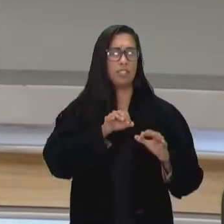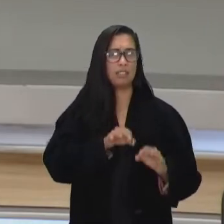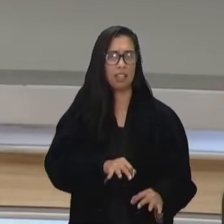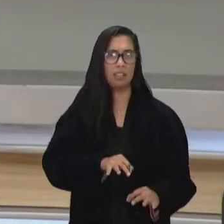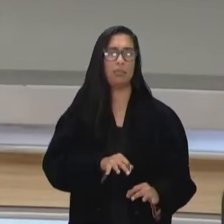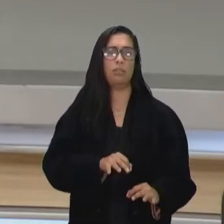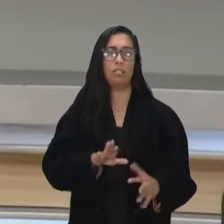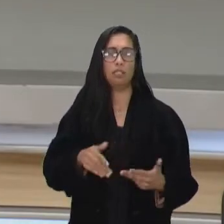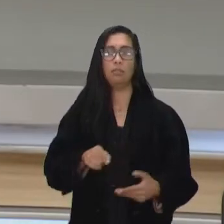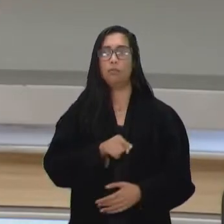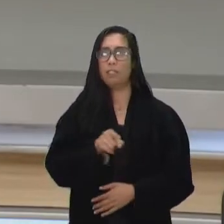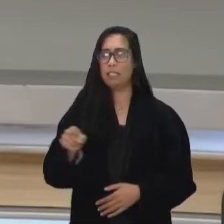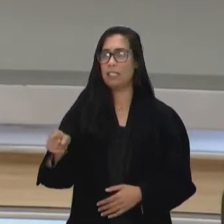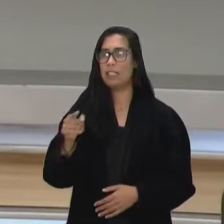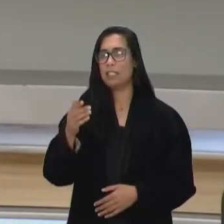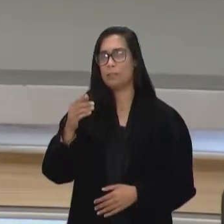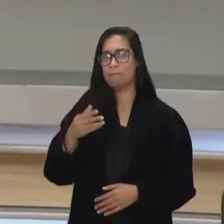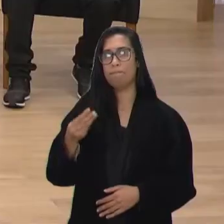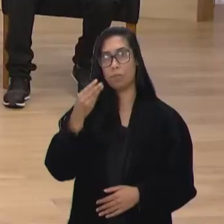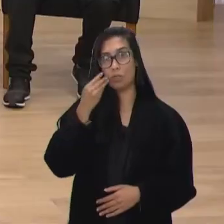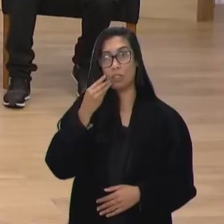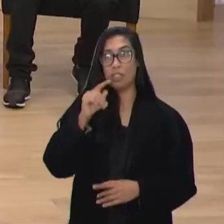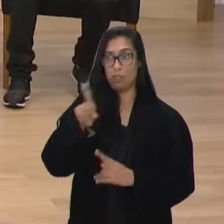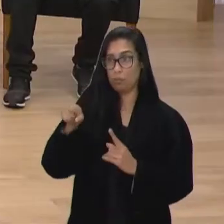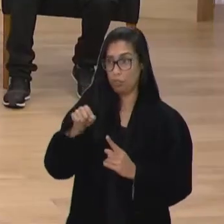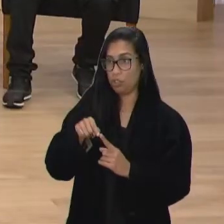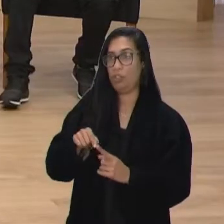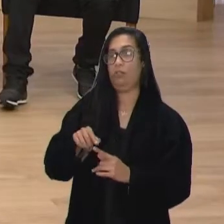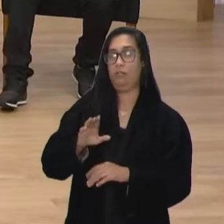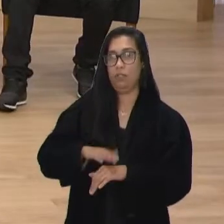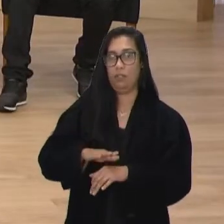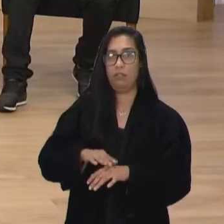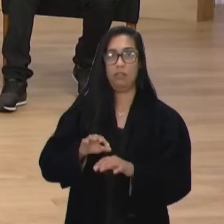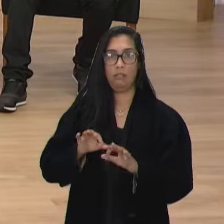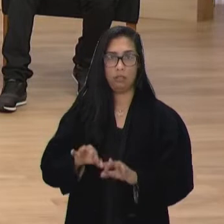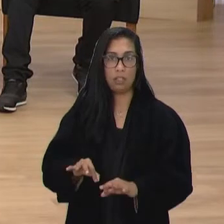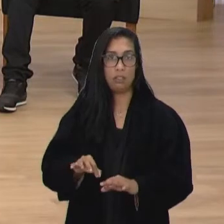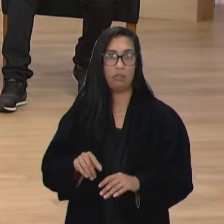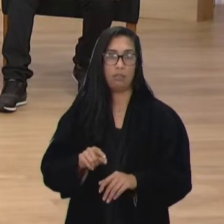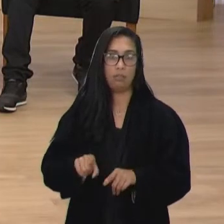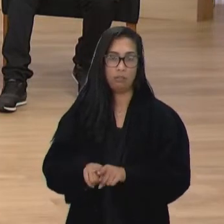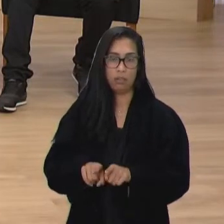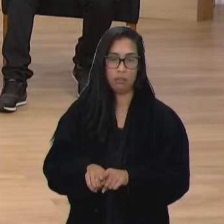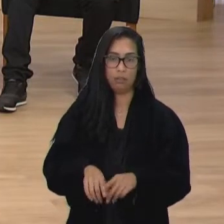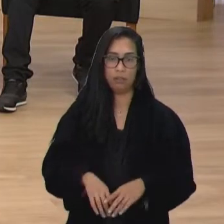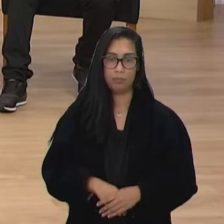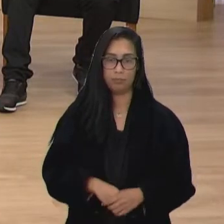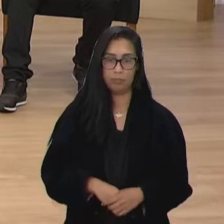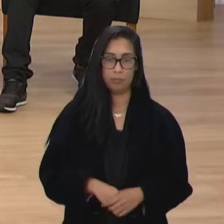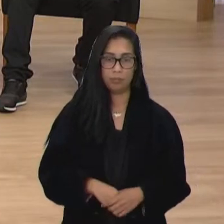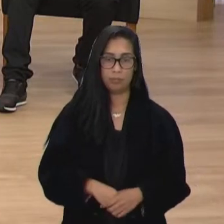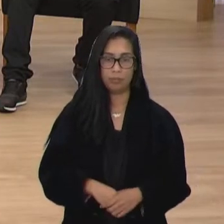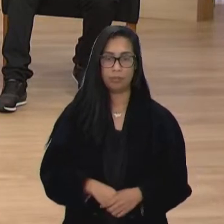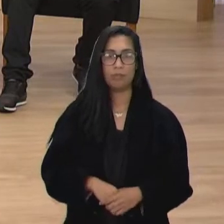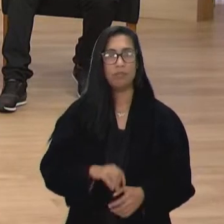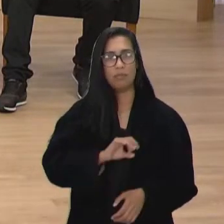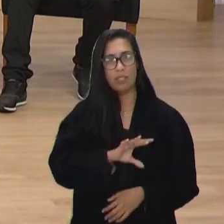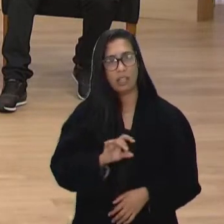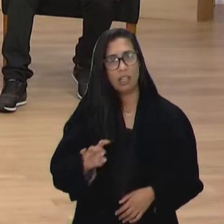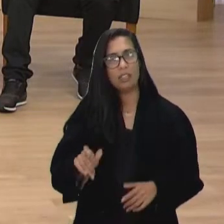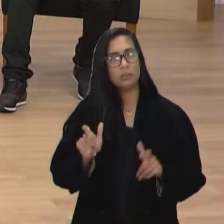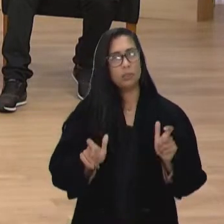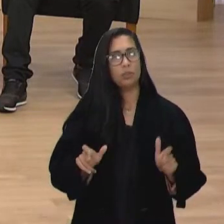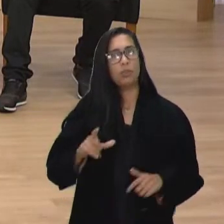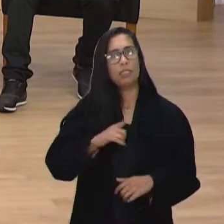definir as funções? Vocês têm alguma... E cada um ainda podia ser sua especialidade. Tipo, O